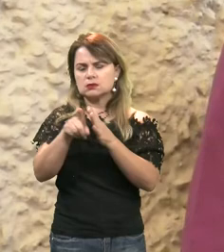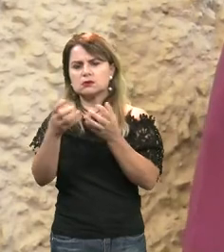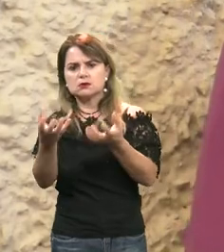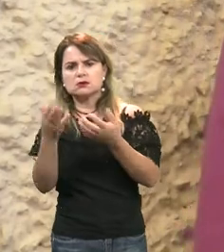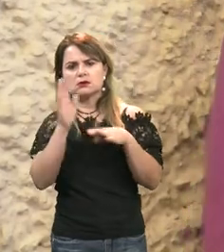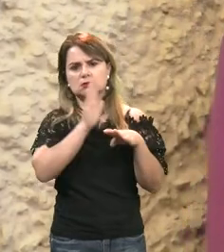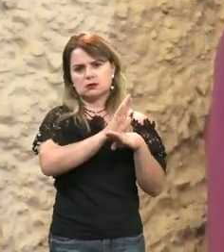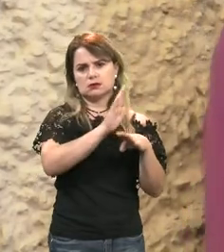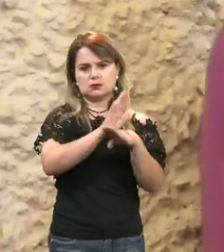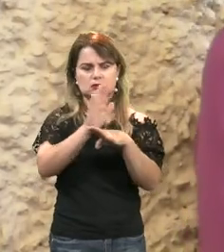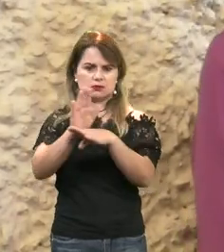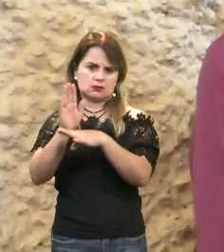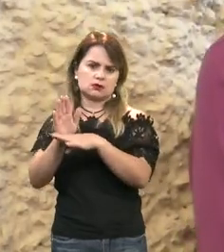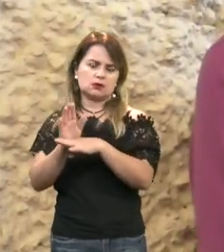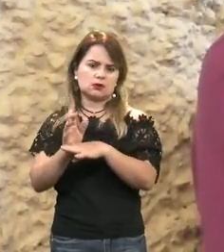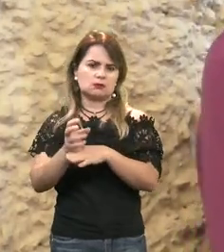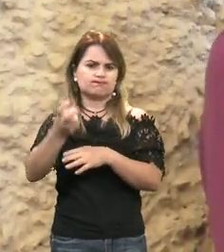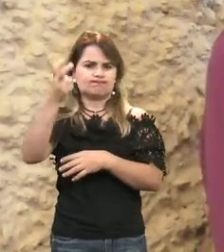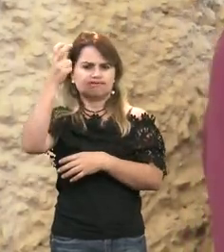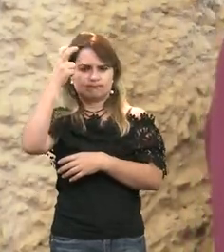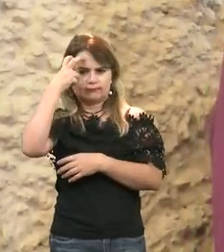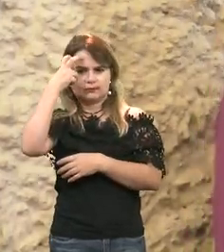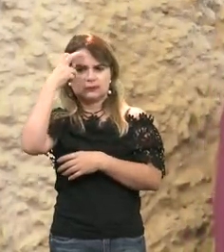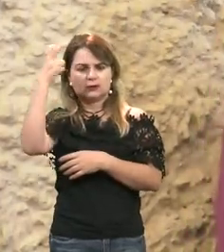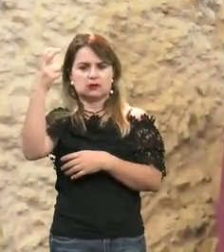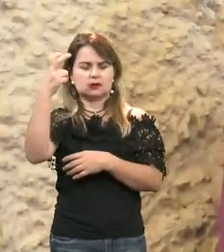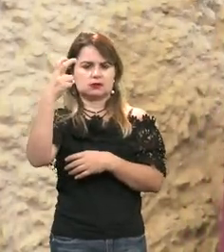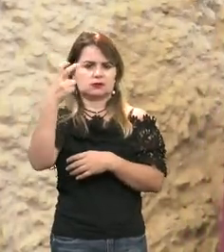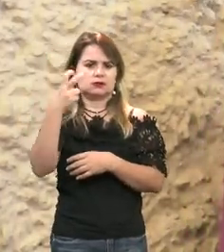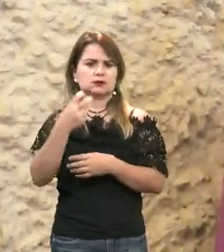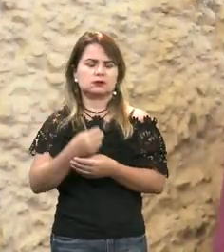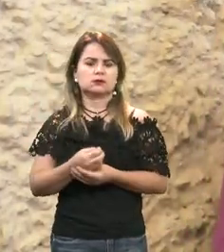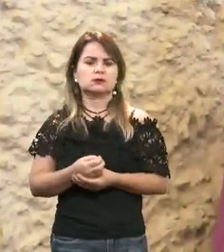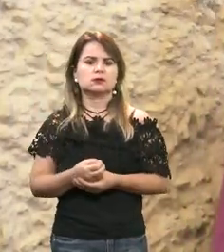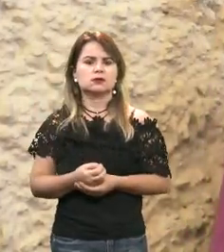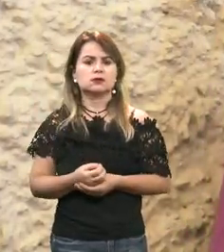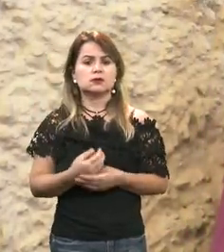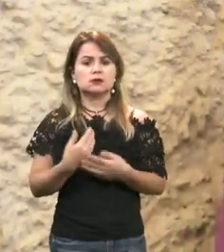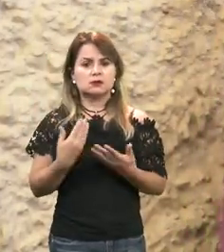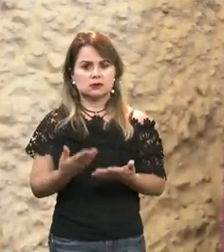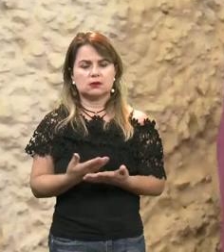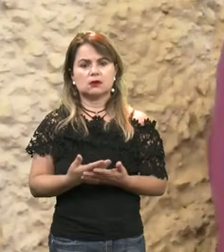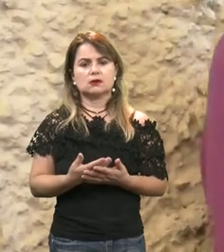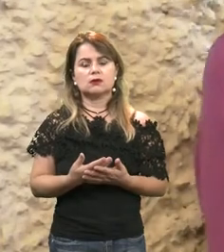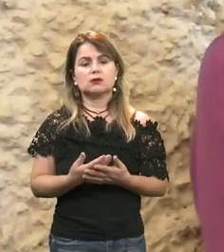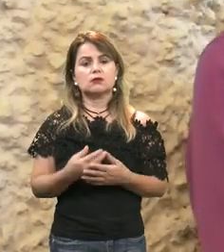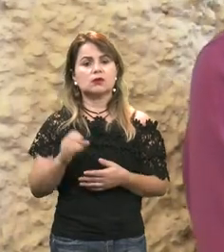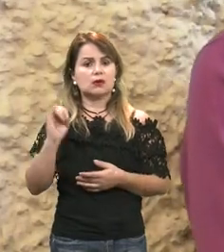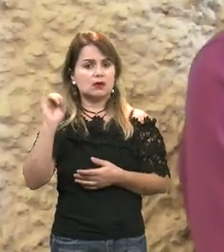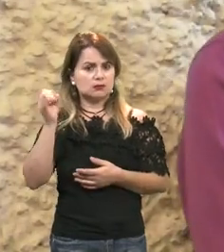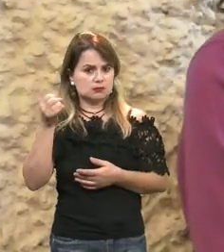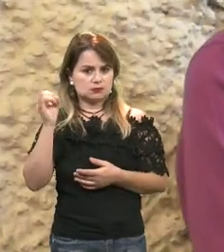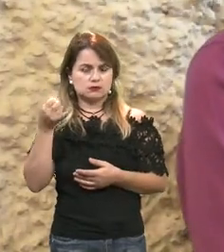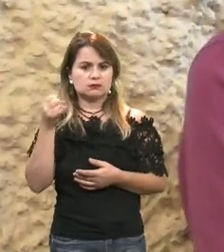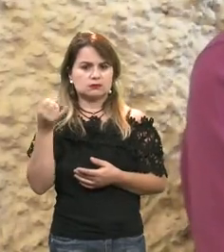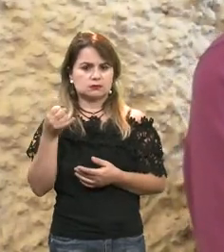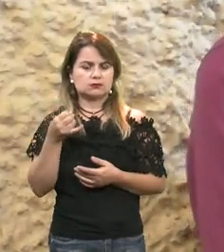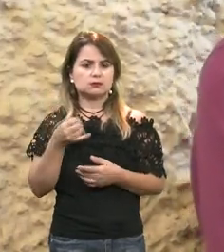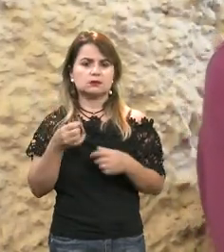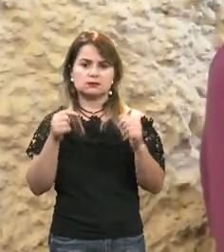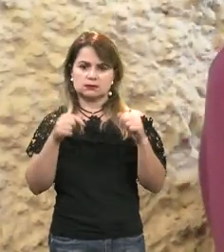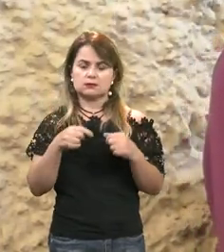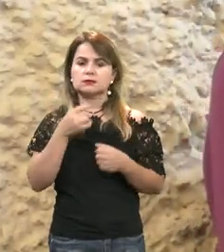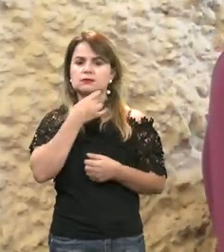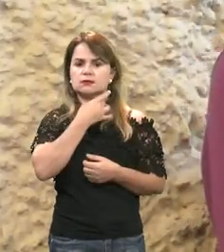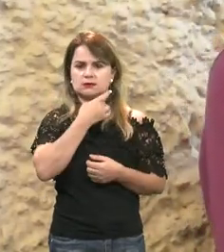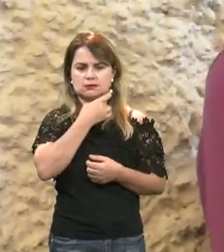contribuir com conhecimento e convivência. Então, por que não aproveitar tudo isso na nossa cidade?